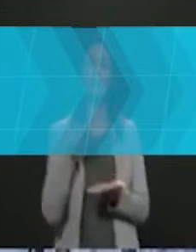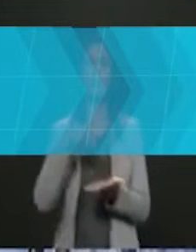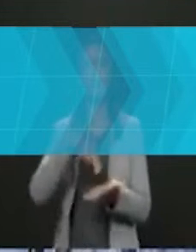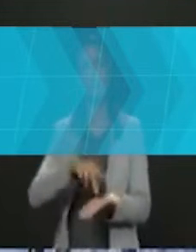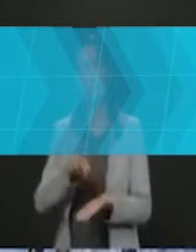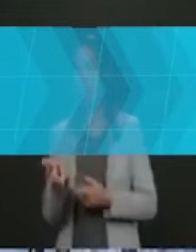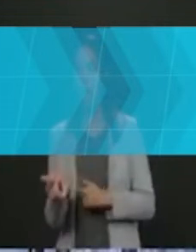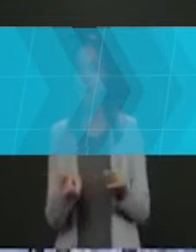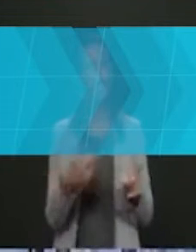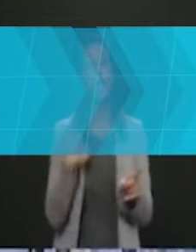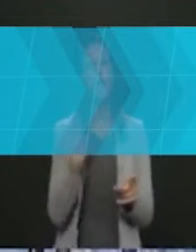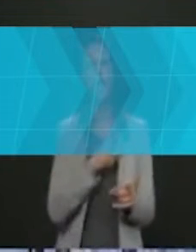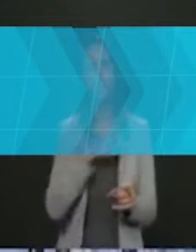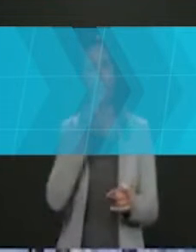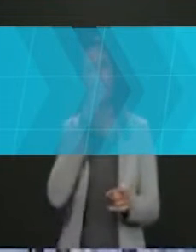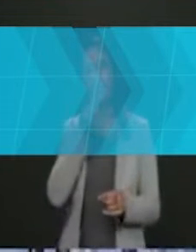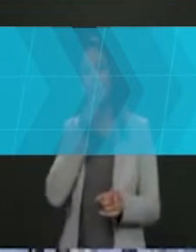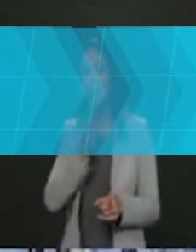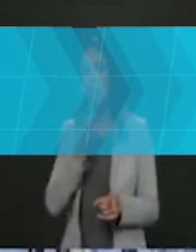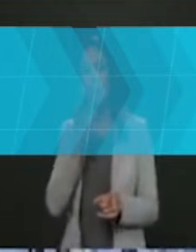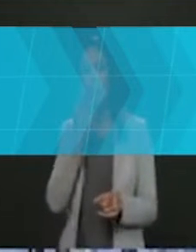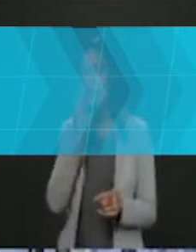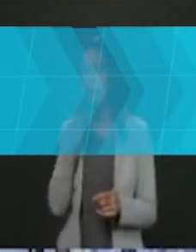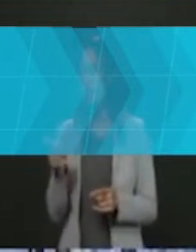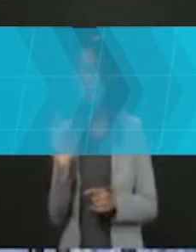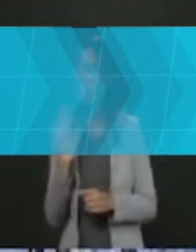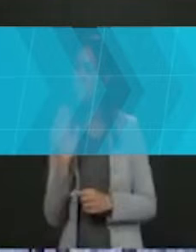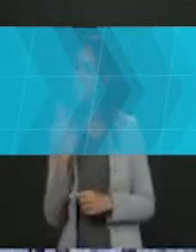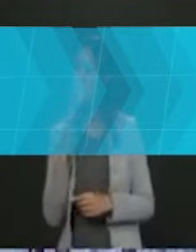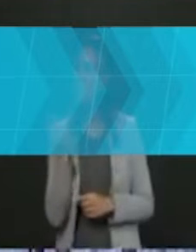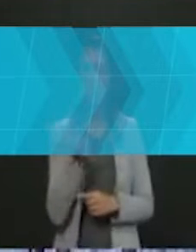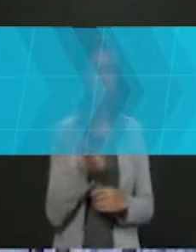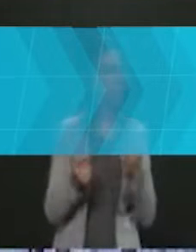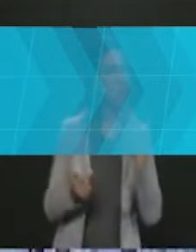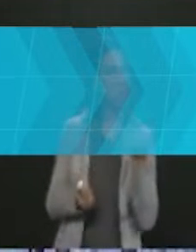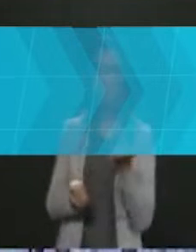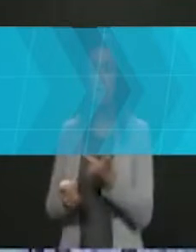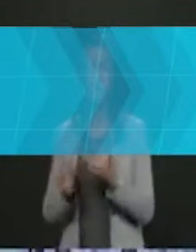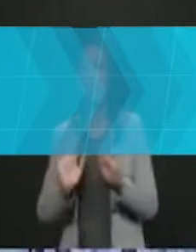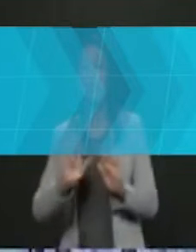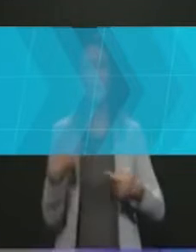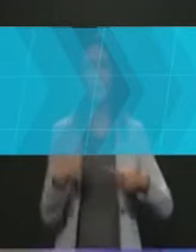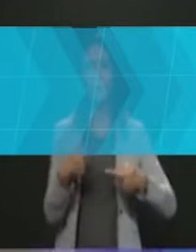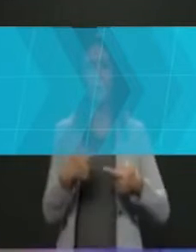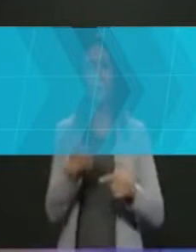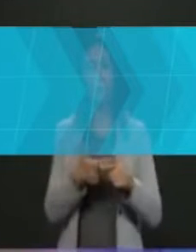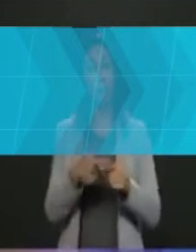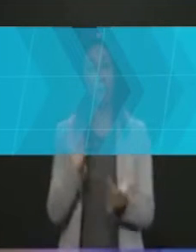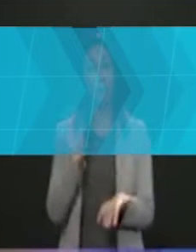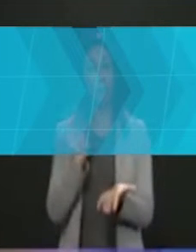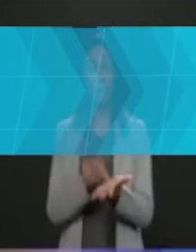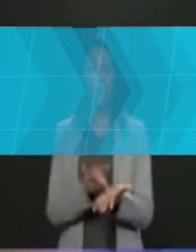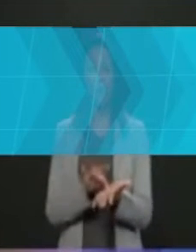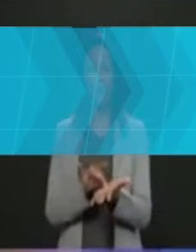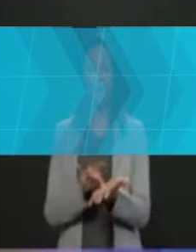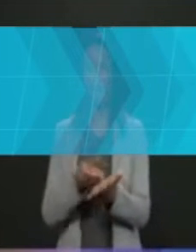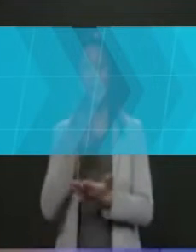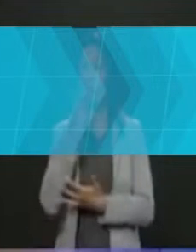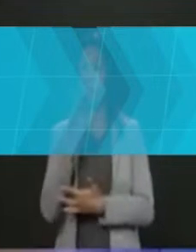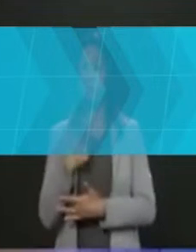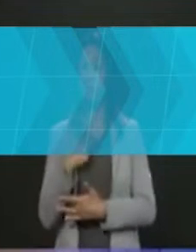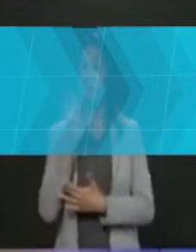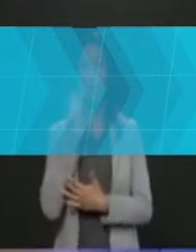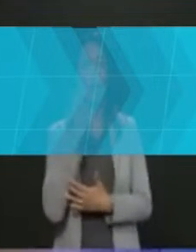ou naquela que nós achamos que seja o melhor para o Brasil e deixar o segundo turno para ser discutido no momento oportuno para até bett os dois